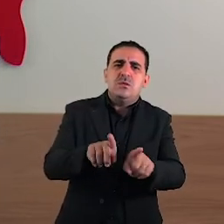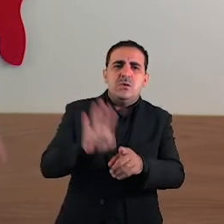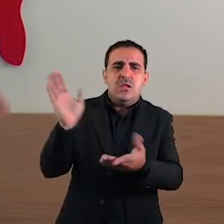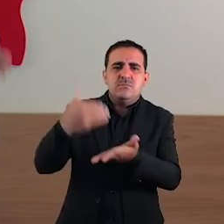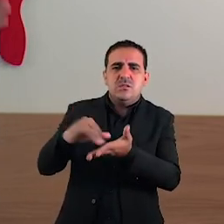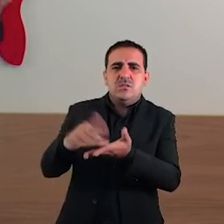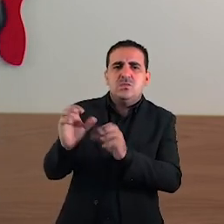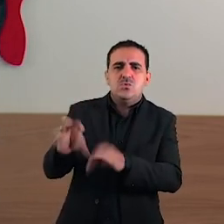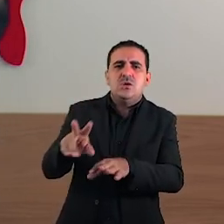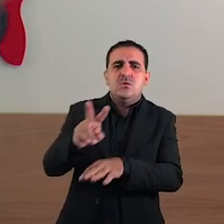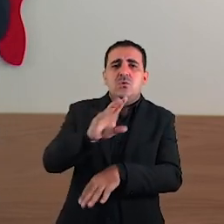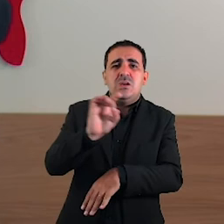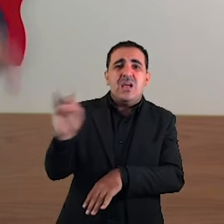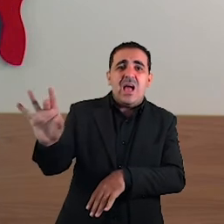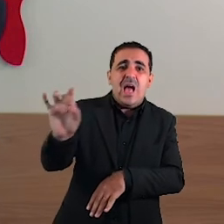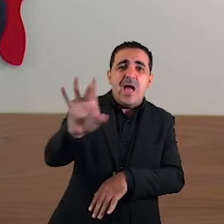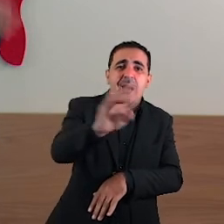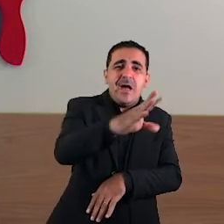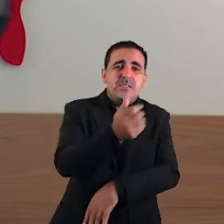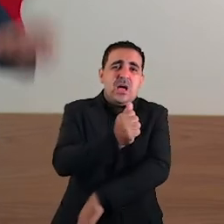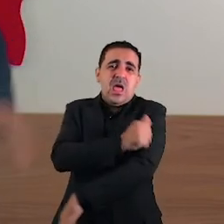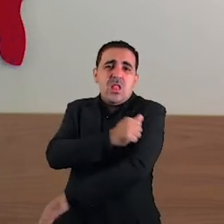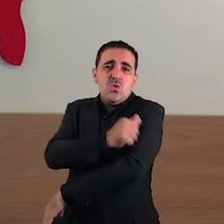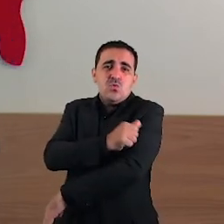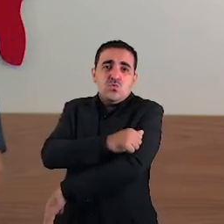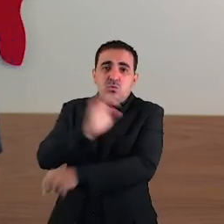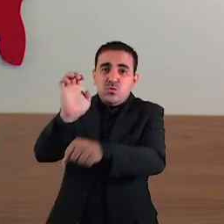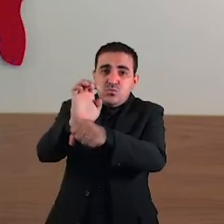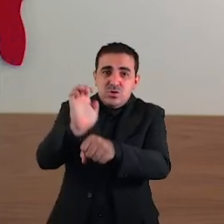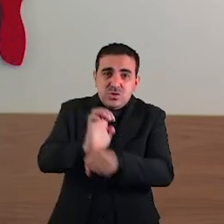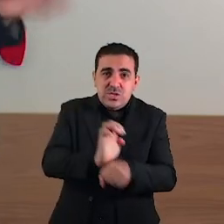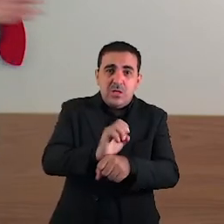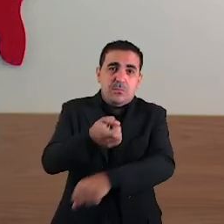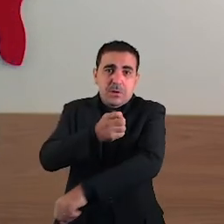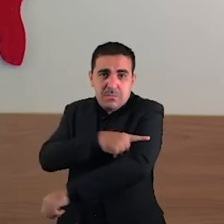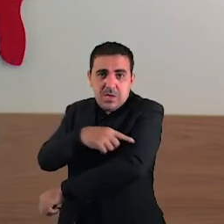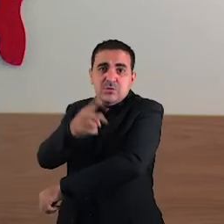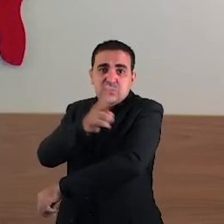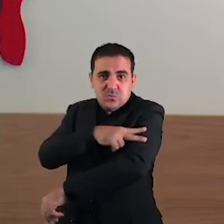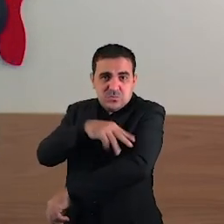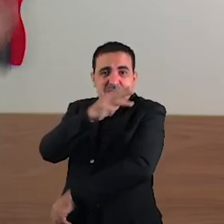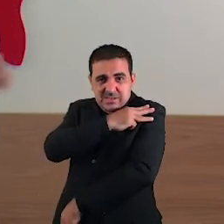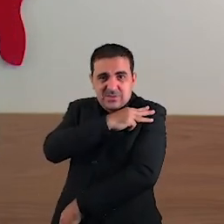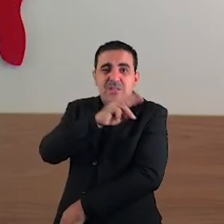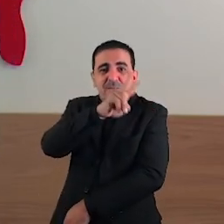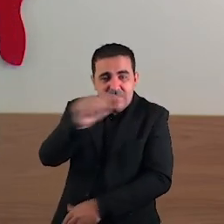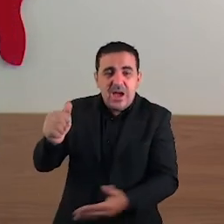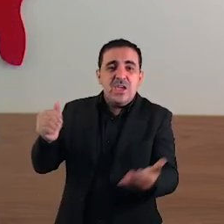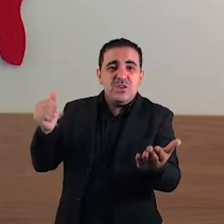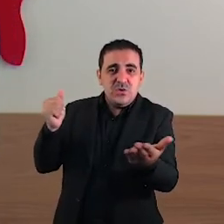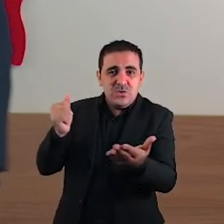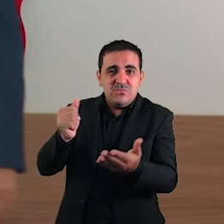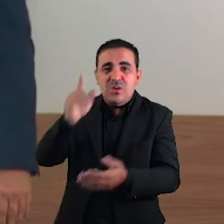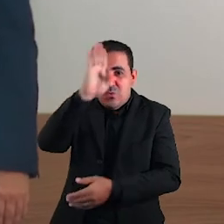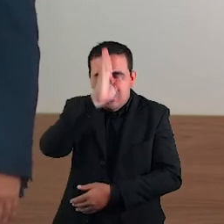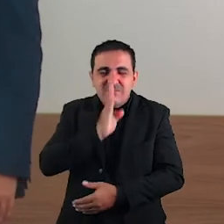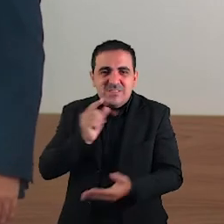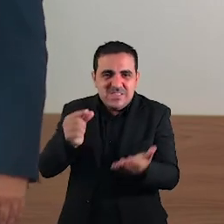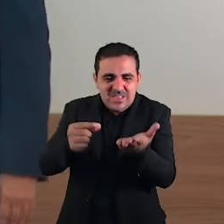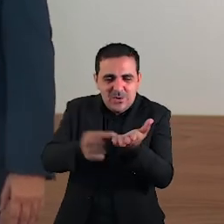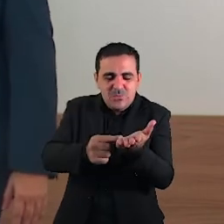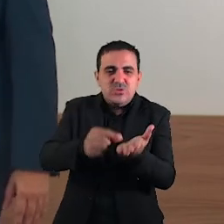da Educação de modo que cada estudante da rede estadual do primeiro segundo terceiro ano vai receber o chip com pacote de dados